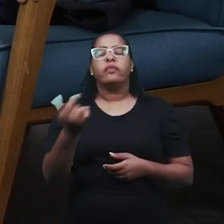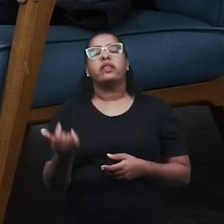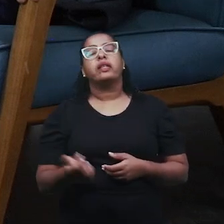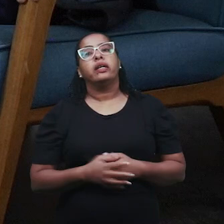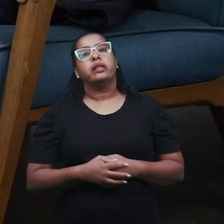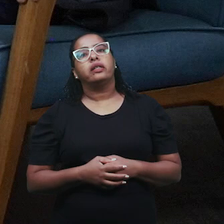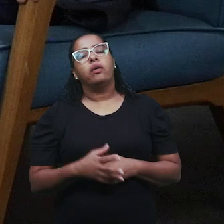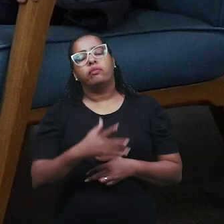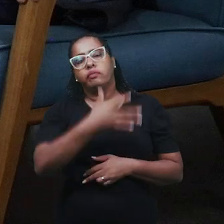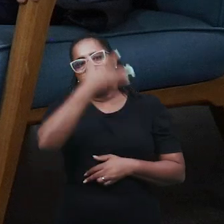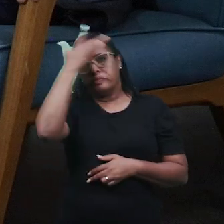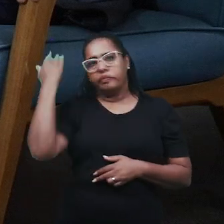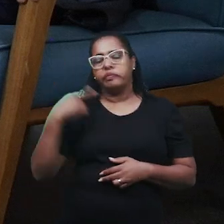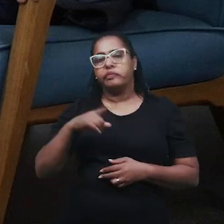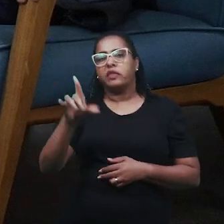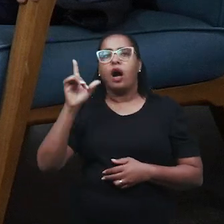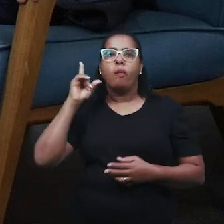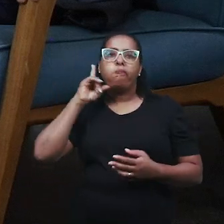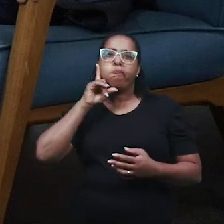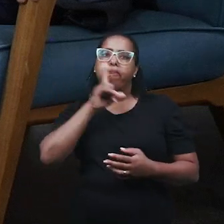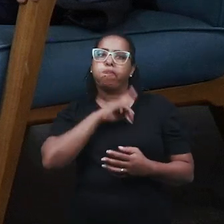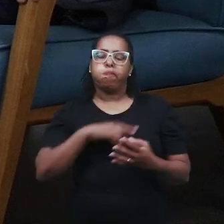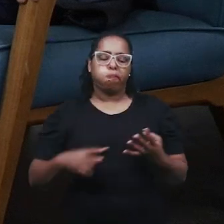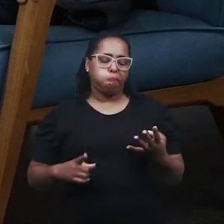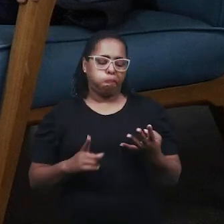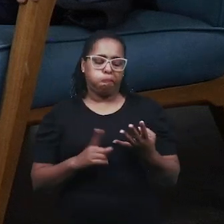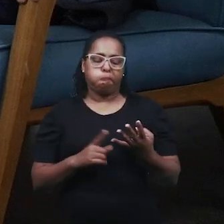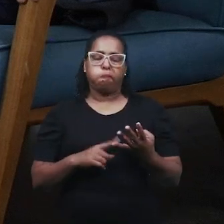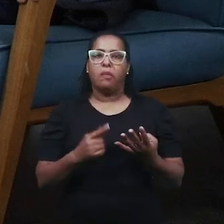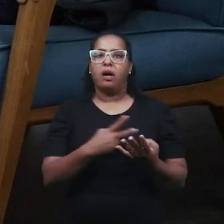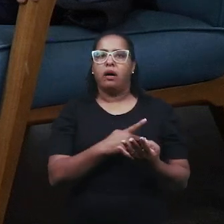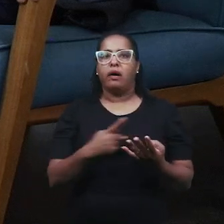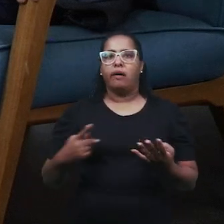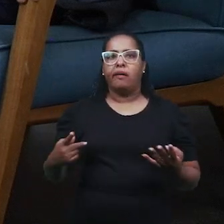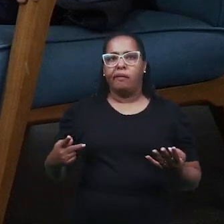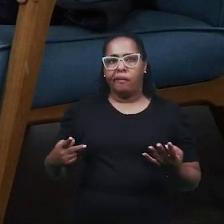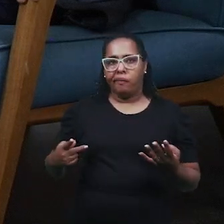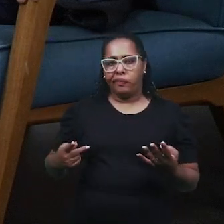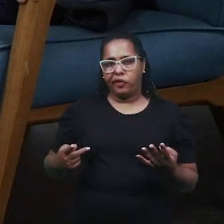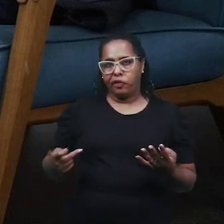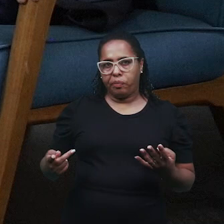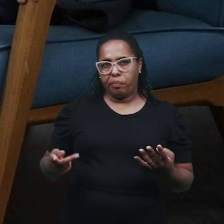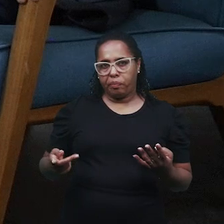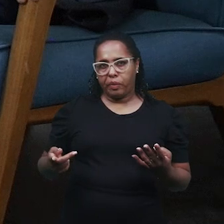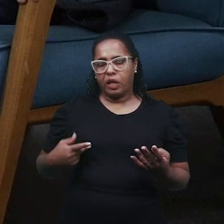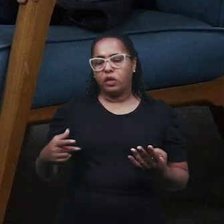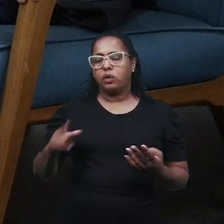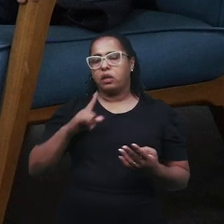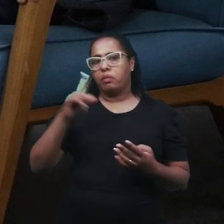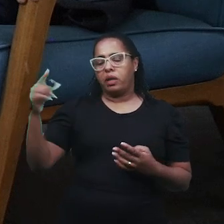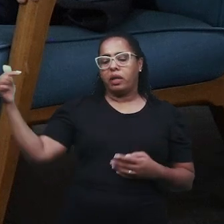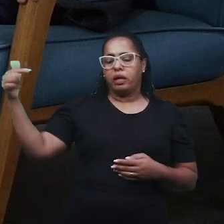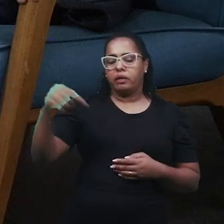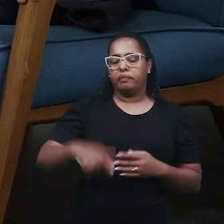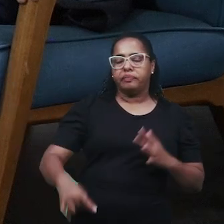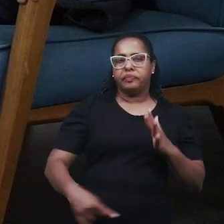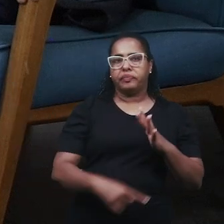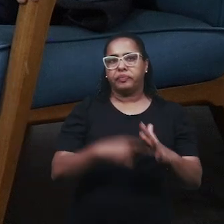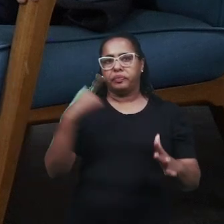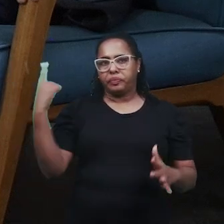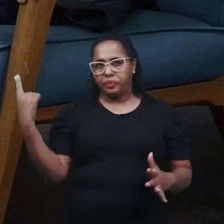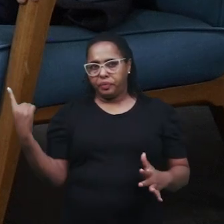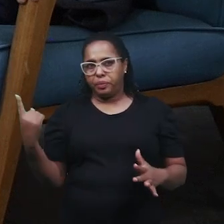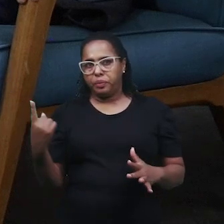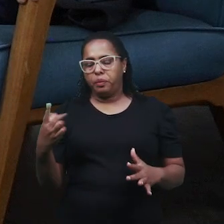essas pessoas dos Estados Unidos, nós tivemos um pastor da Moldávia, que veio também pela primeira vez, o